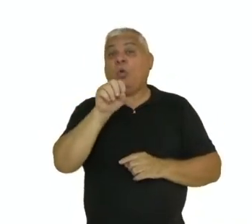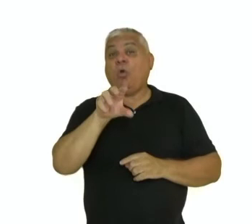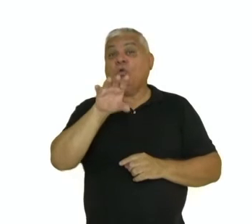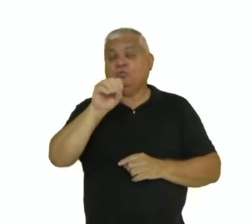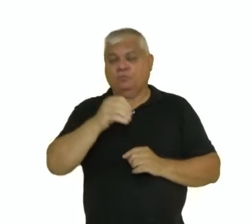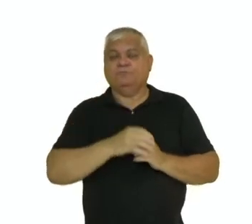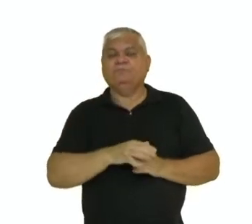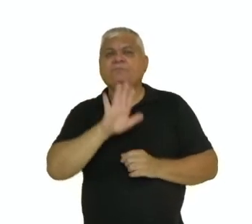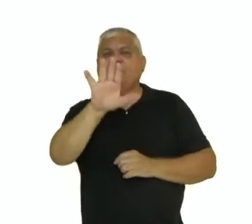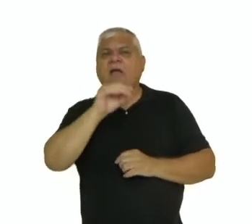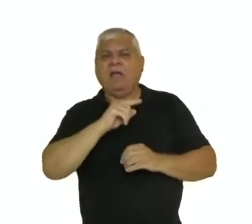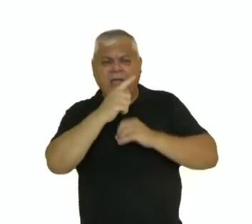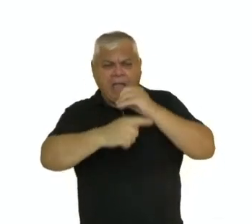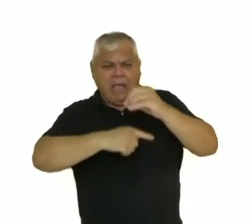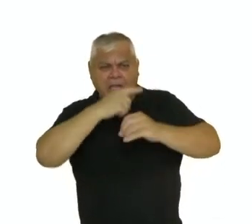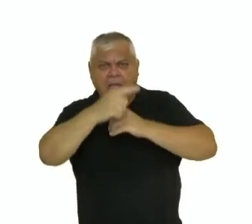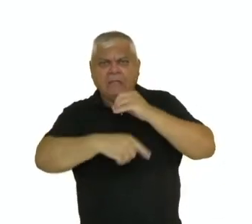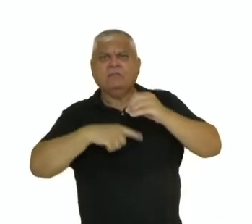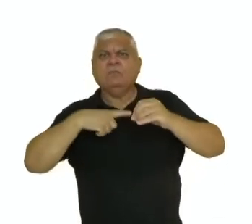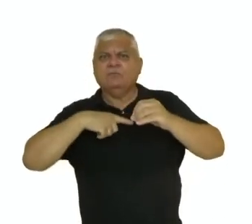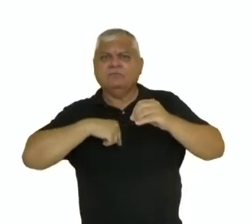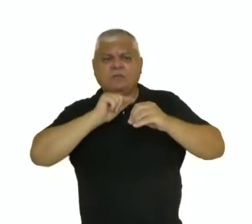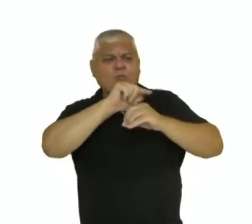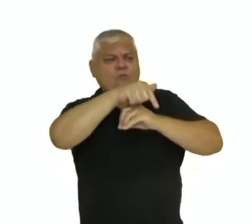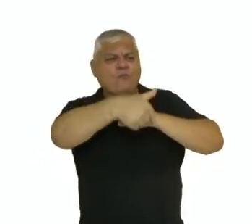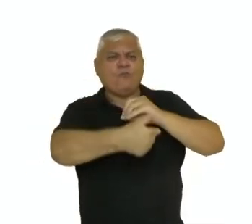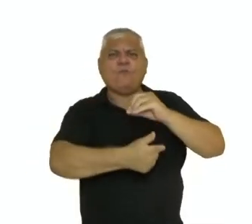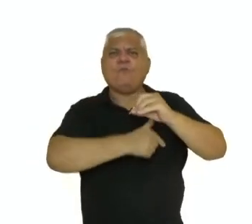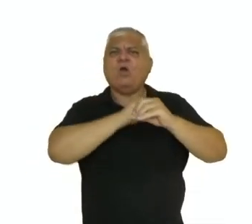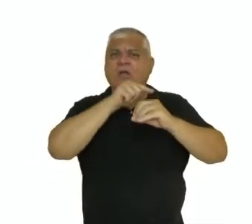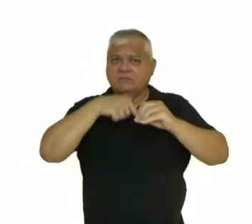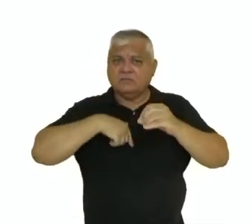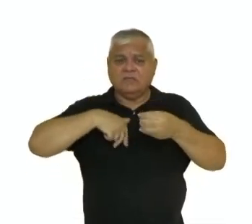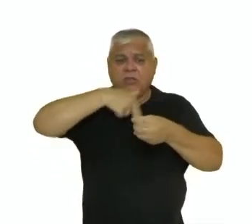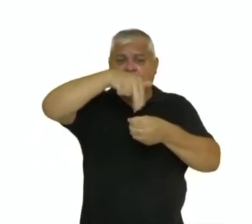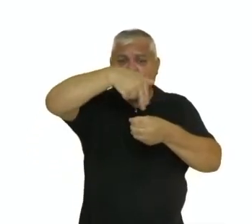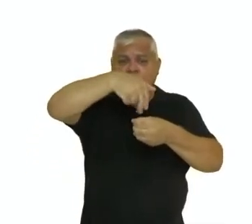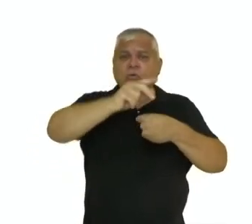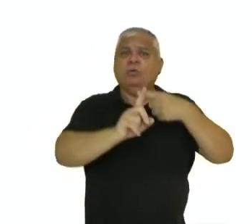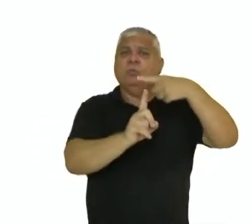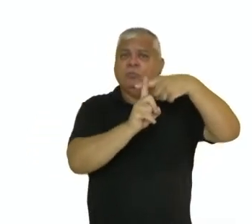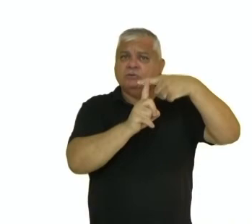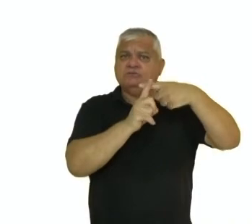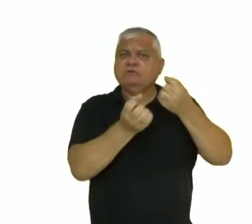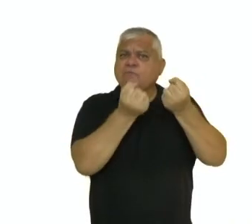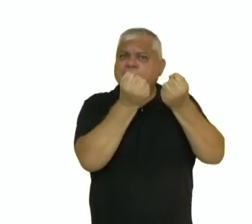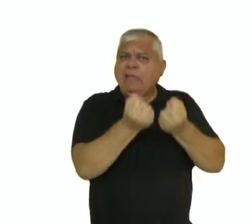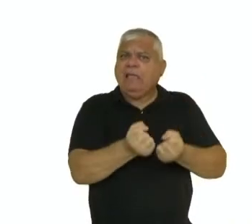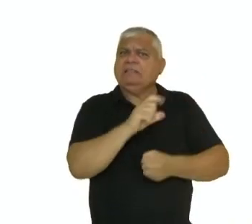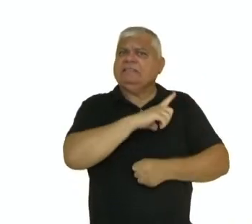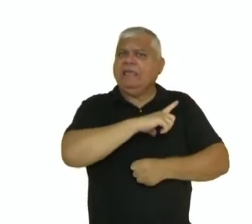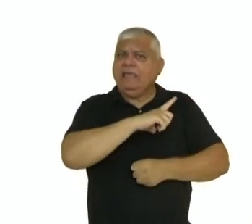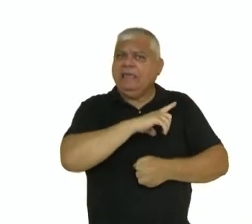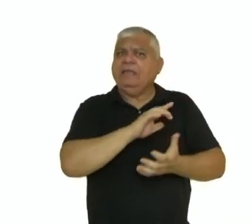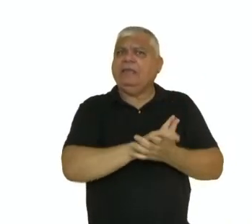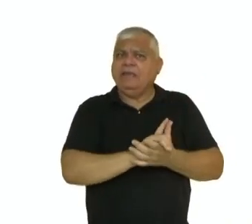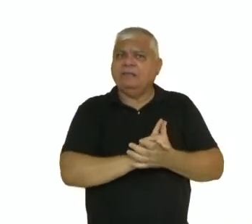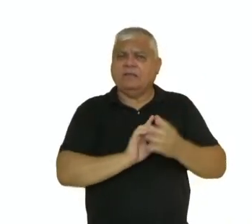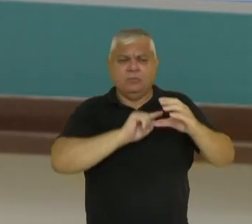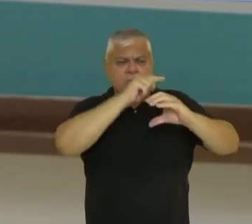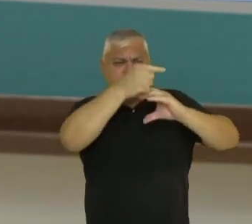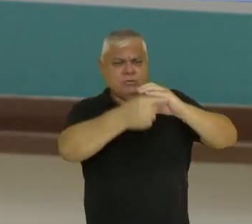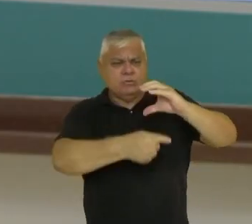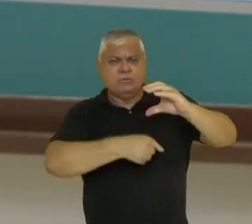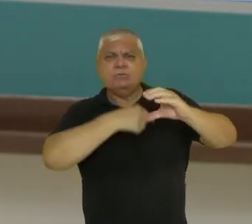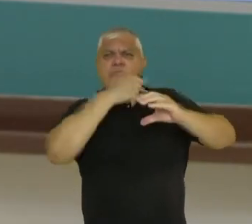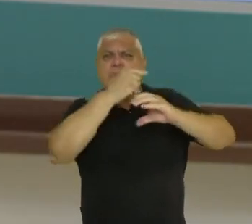que o átomo é constituído de espaços vazios, possuindo um núcleo positivo e denso. Então ele tinha suas partículas alfa, que são